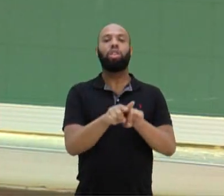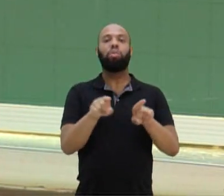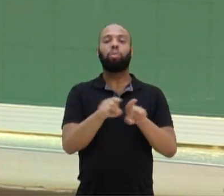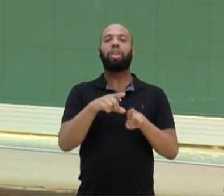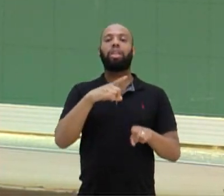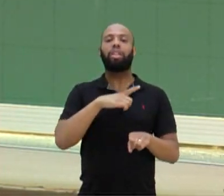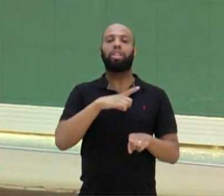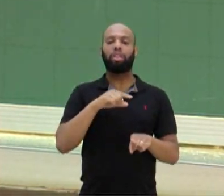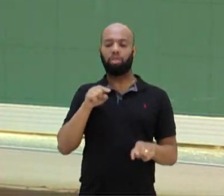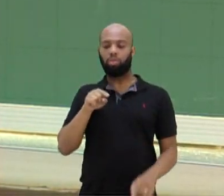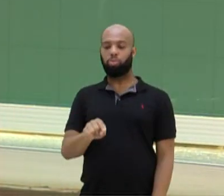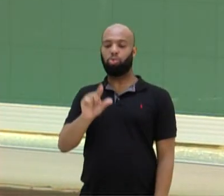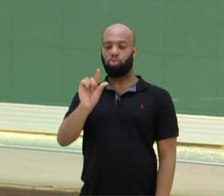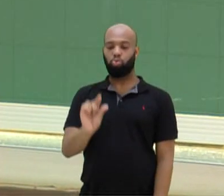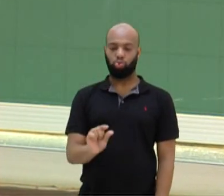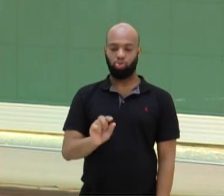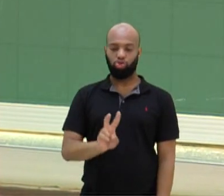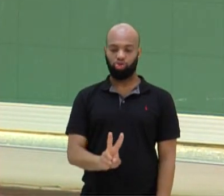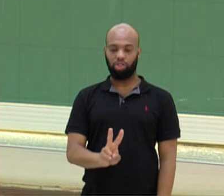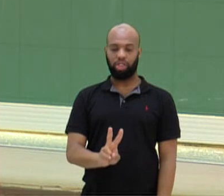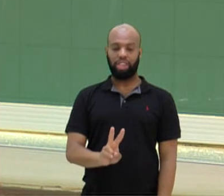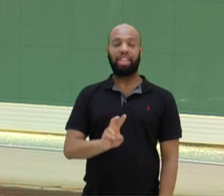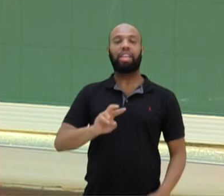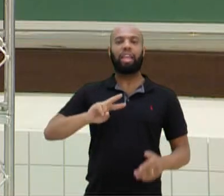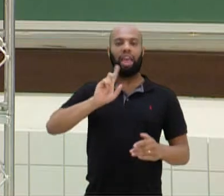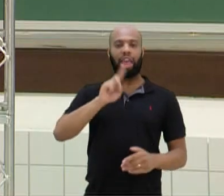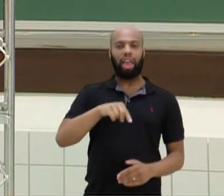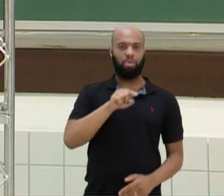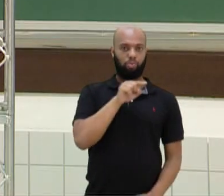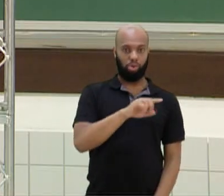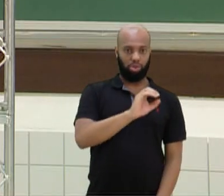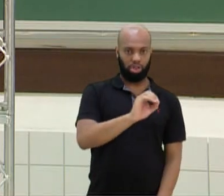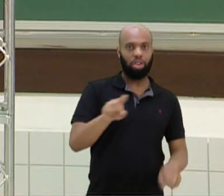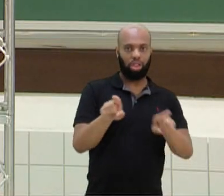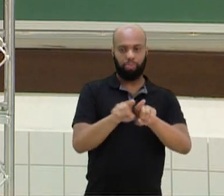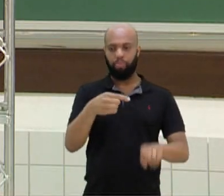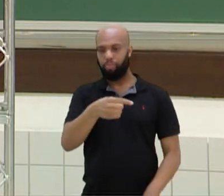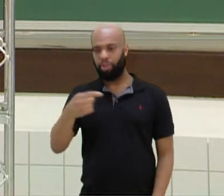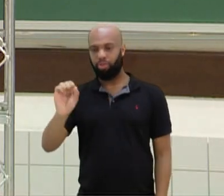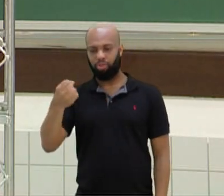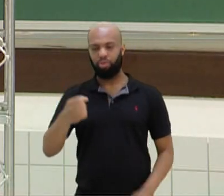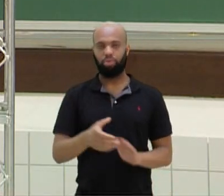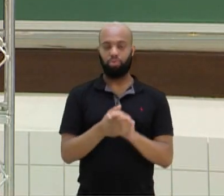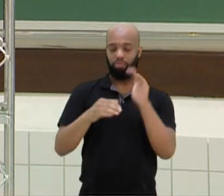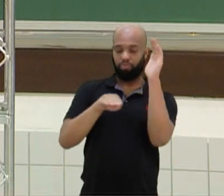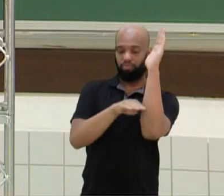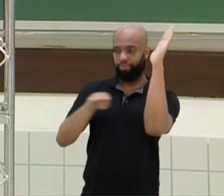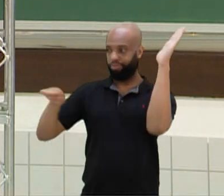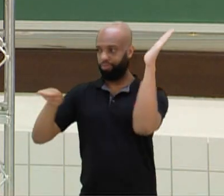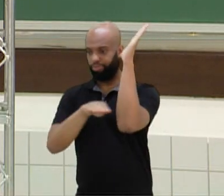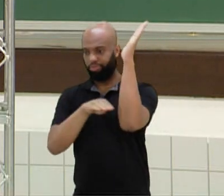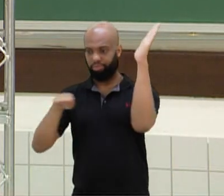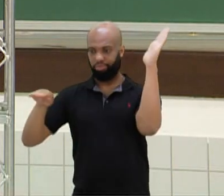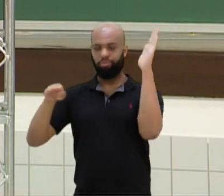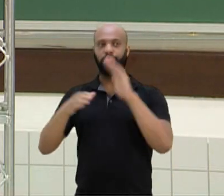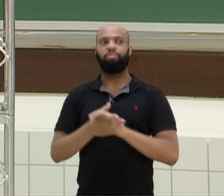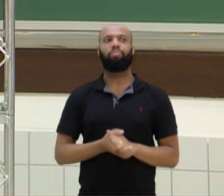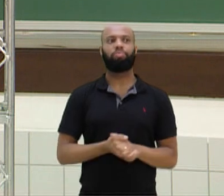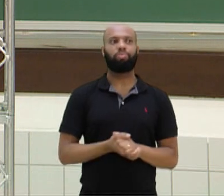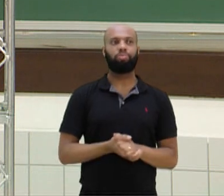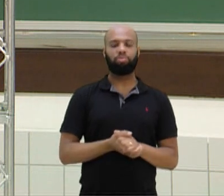y. Vamos lá, gente. Olha só. Com cavidade para cima, passa no eixo